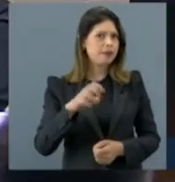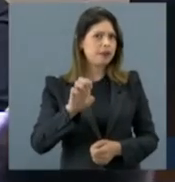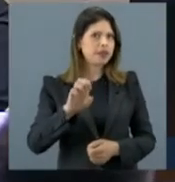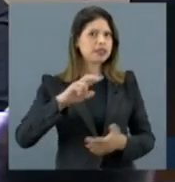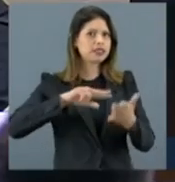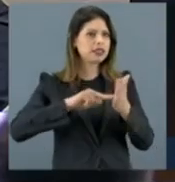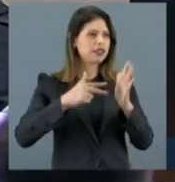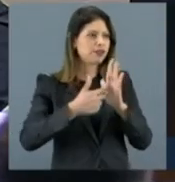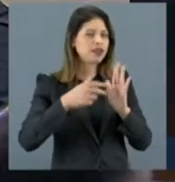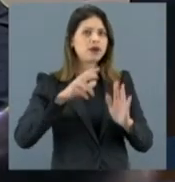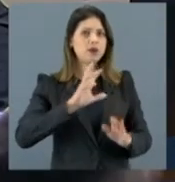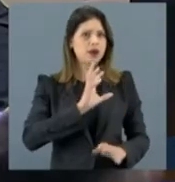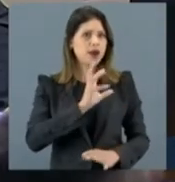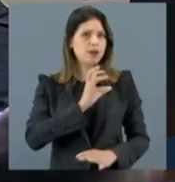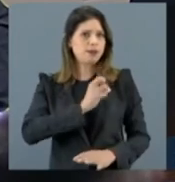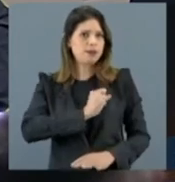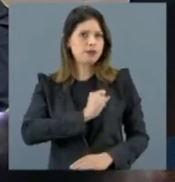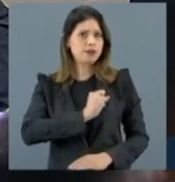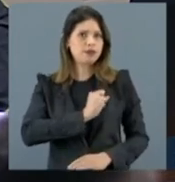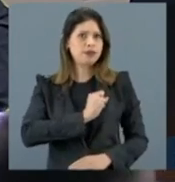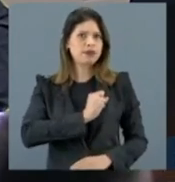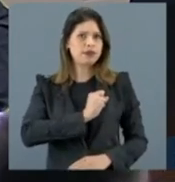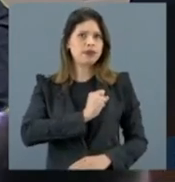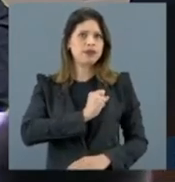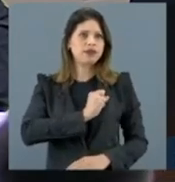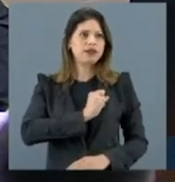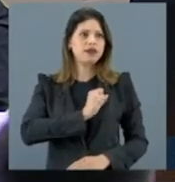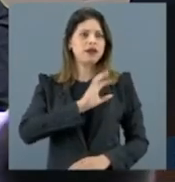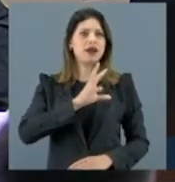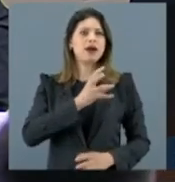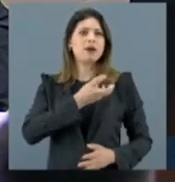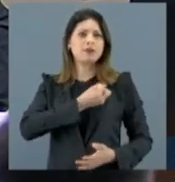amor, a Bíblia. Amor verdadeiro.